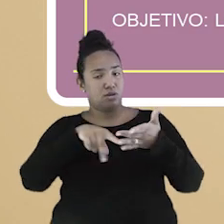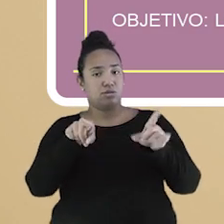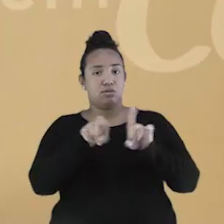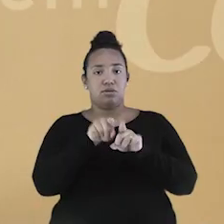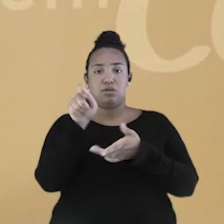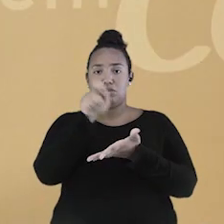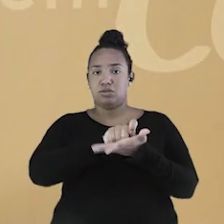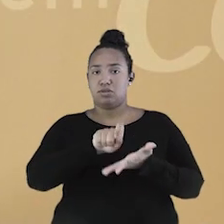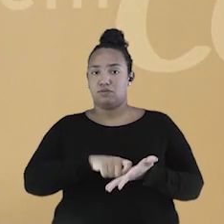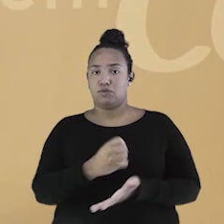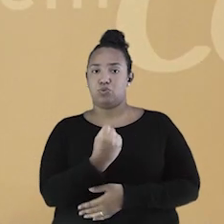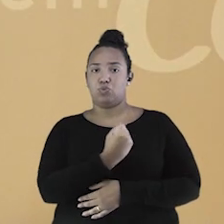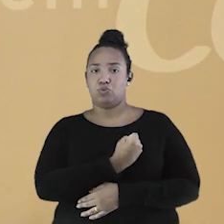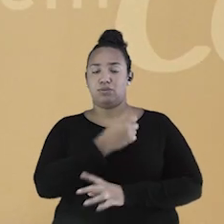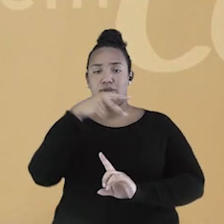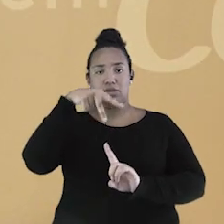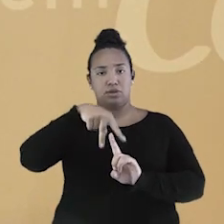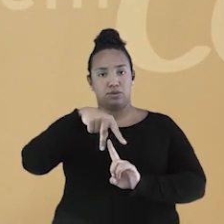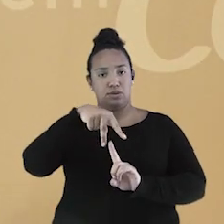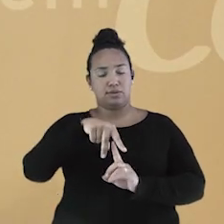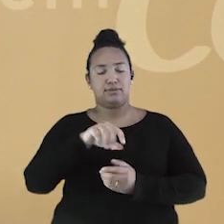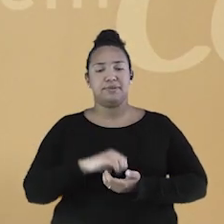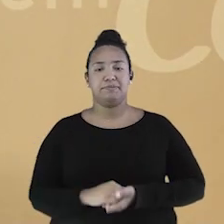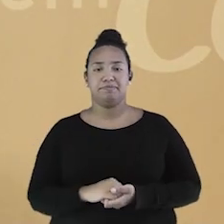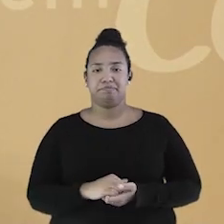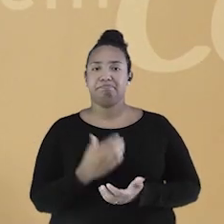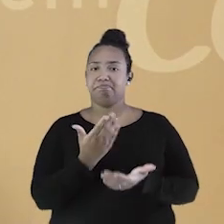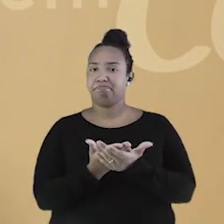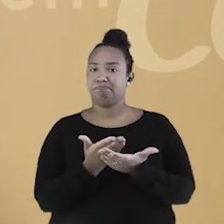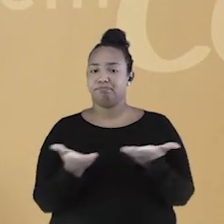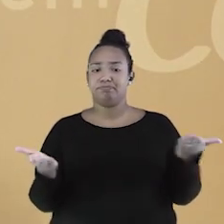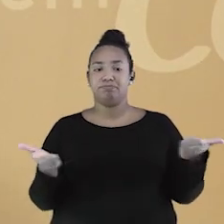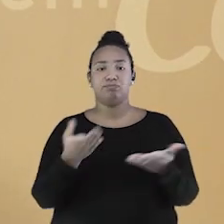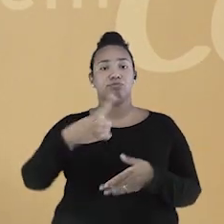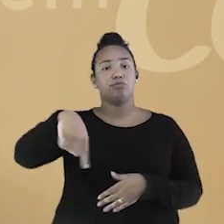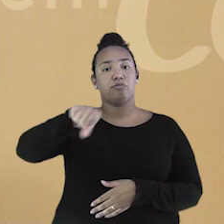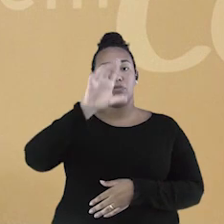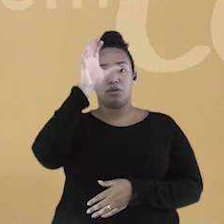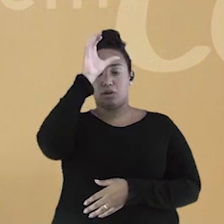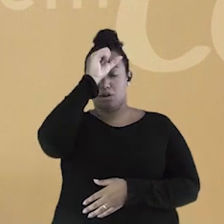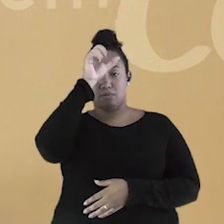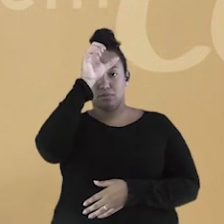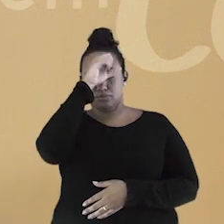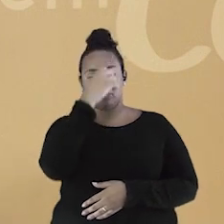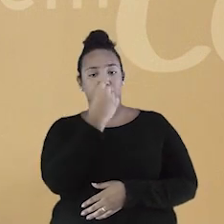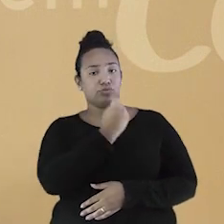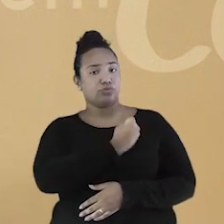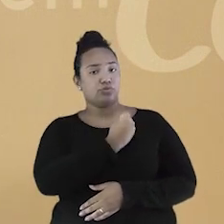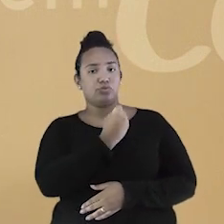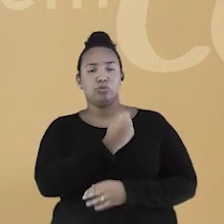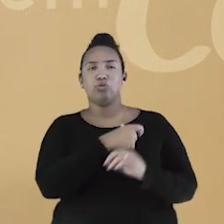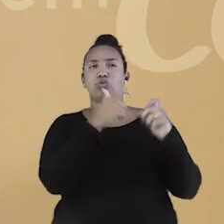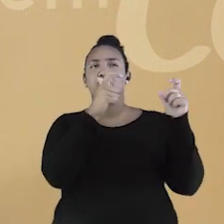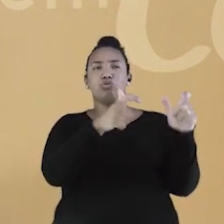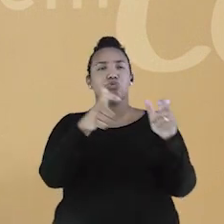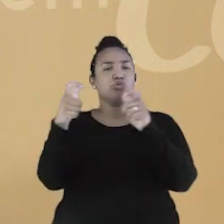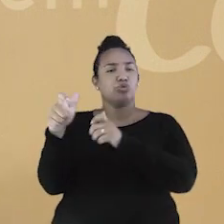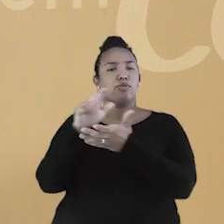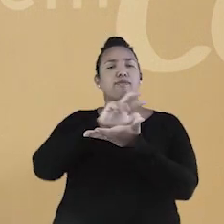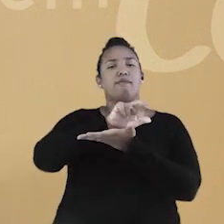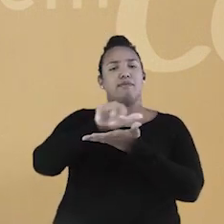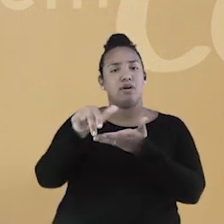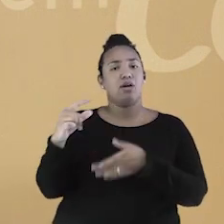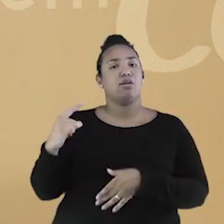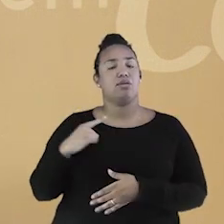naturais. Na aula de hoje, vamos aprender que os números existem por toda parte e vamos aprender a